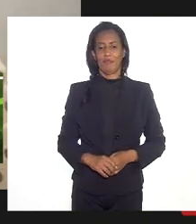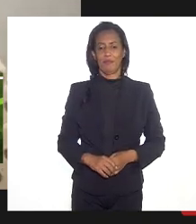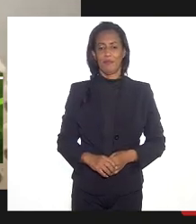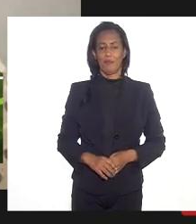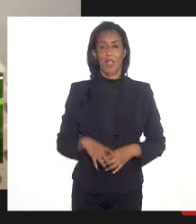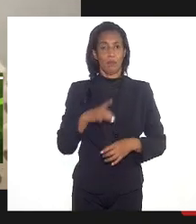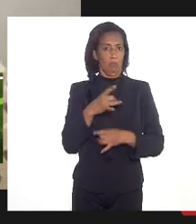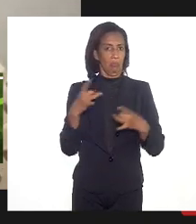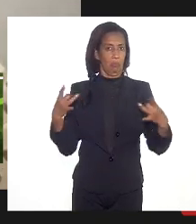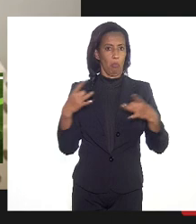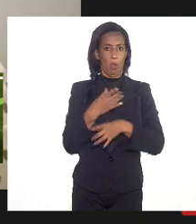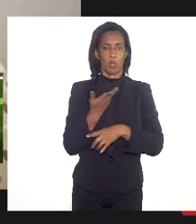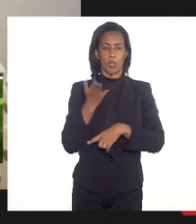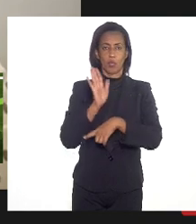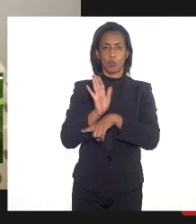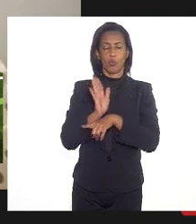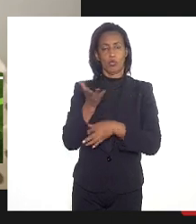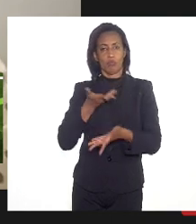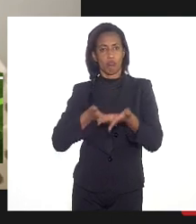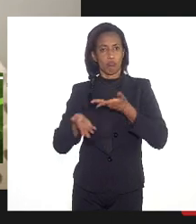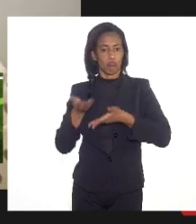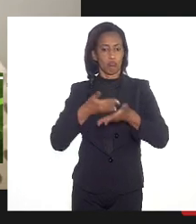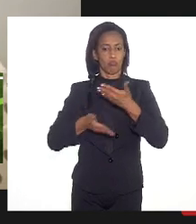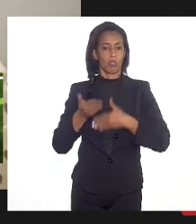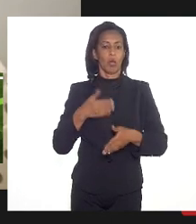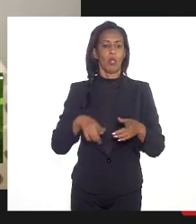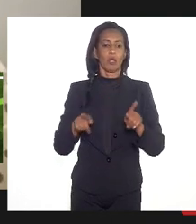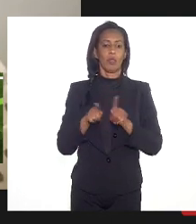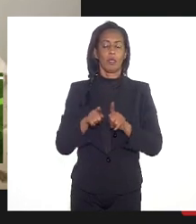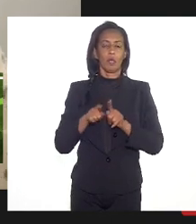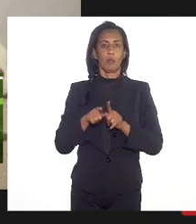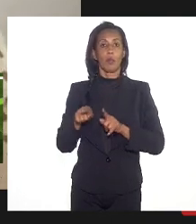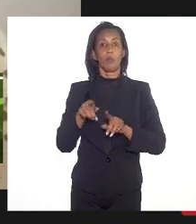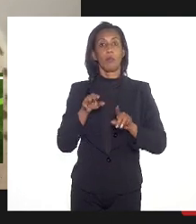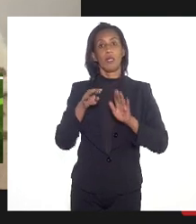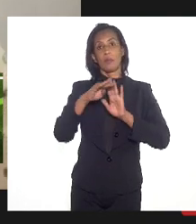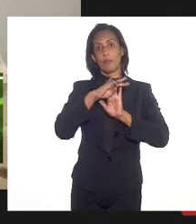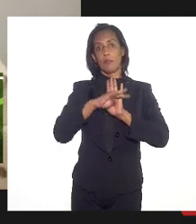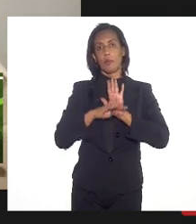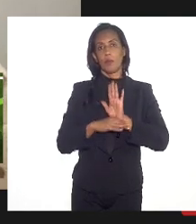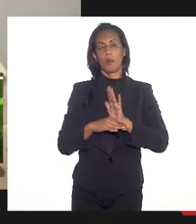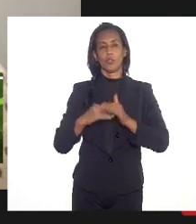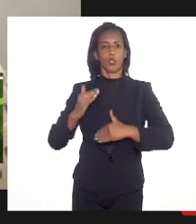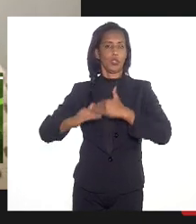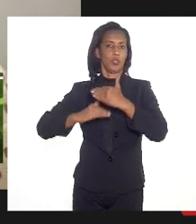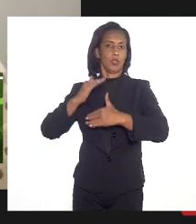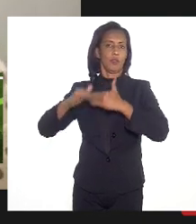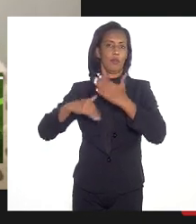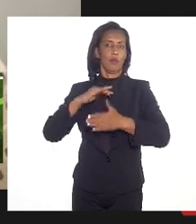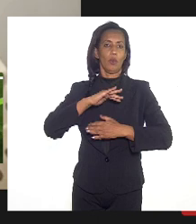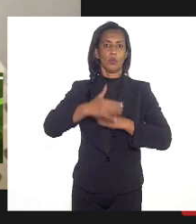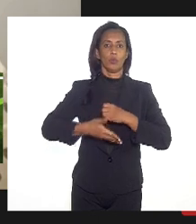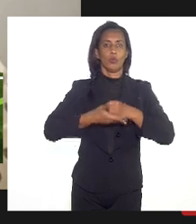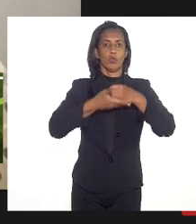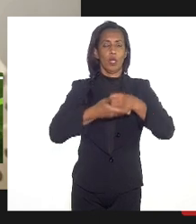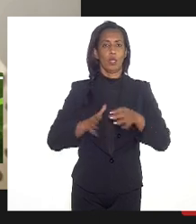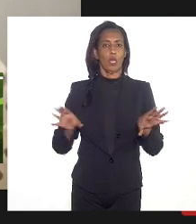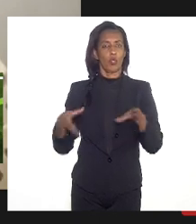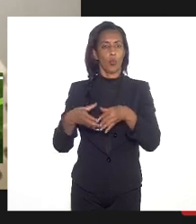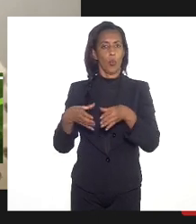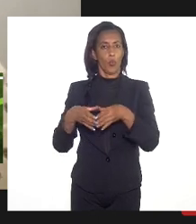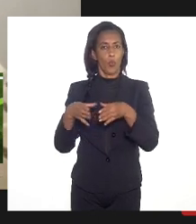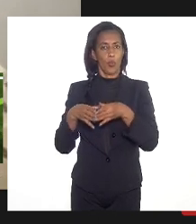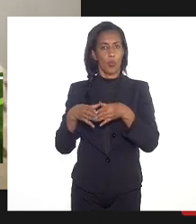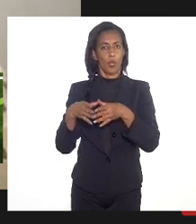a sua disposição em contribuir conosco com relação a esse programa de desenvolvimento sustentável das